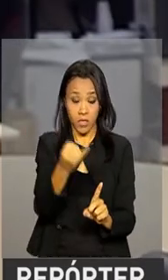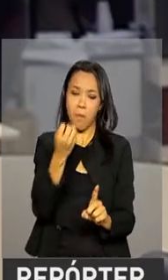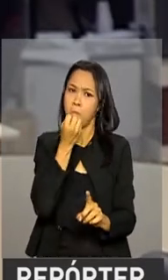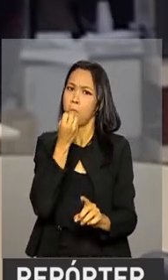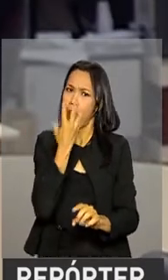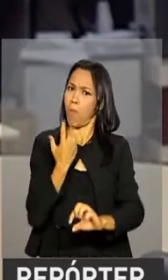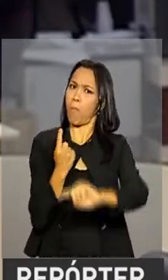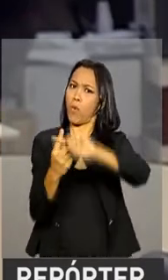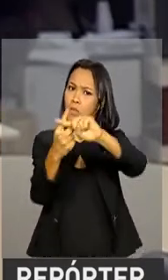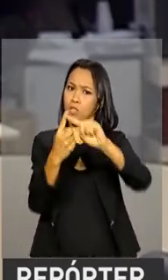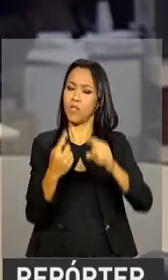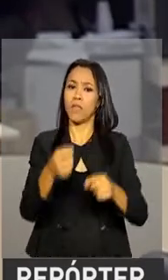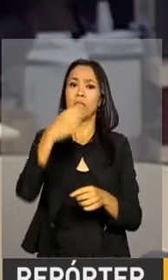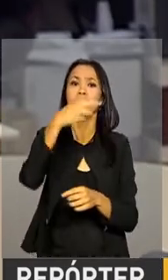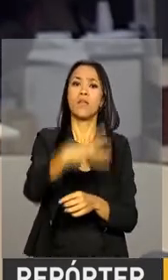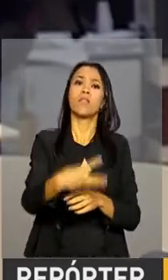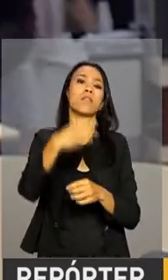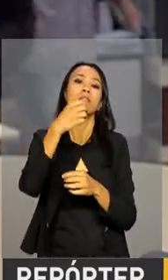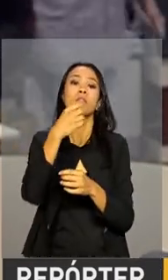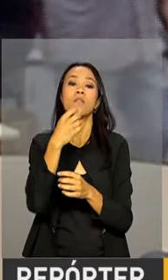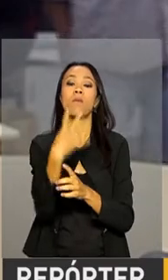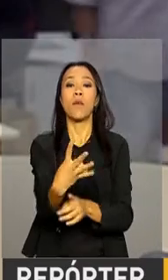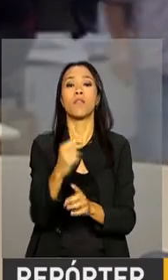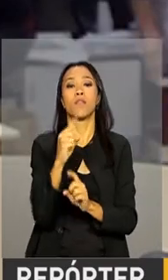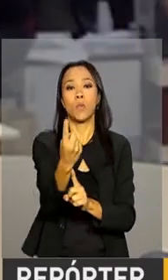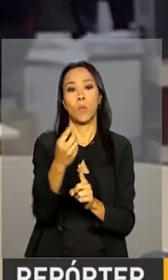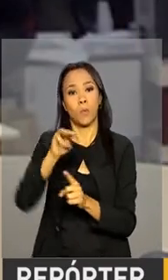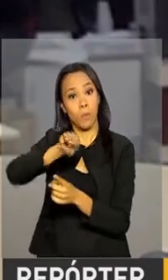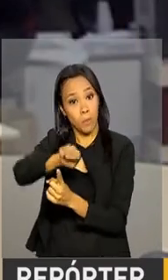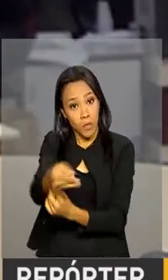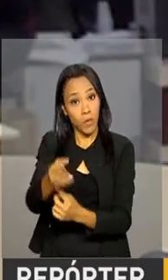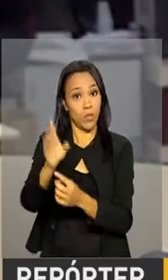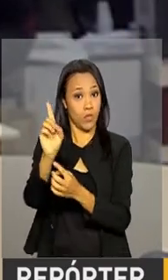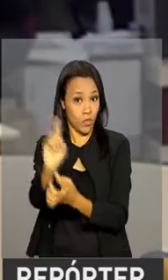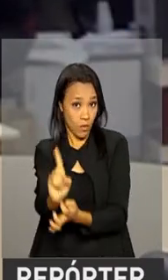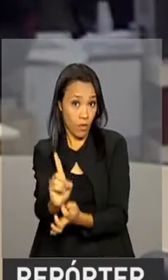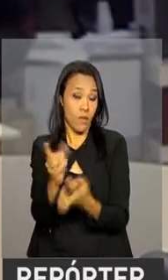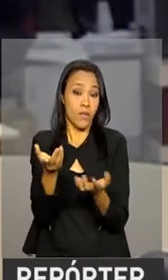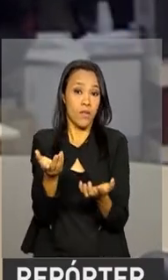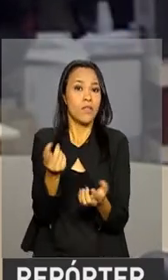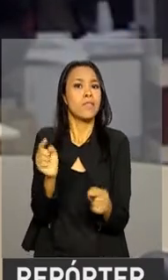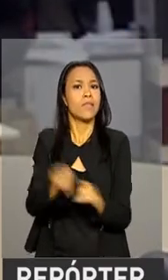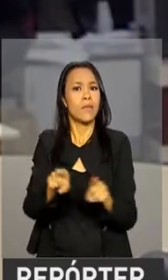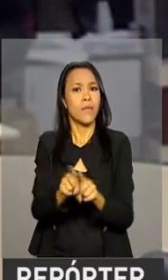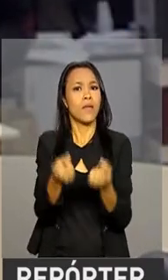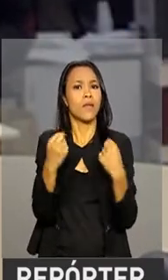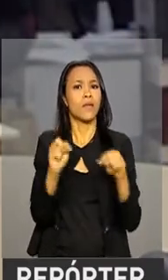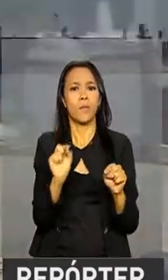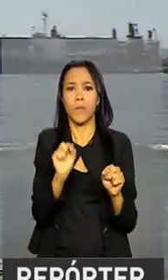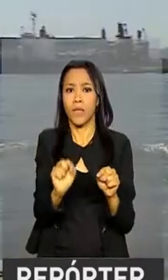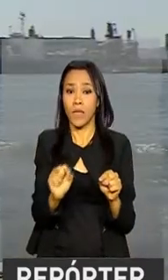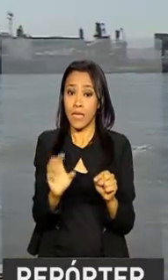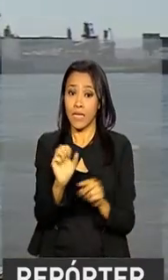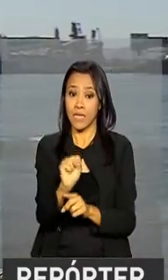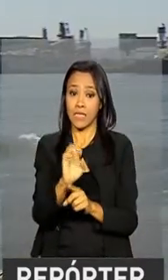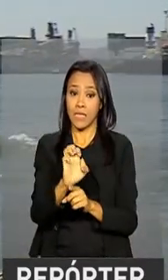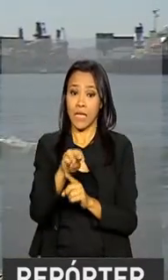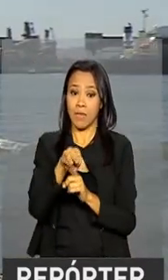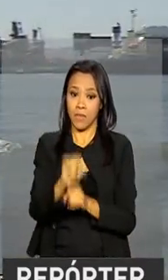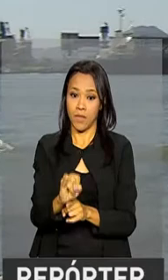positivo em 341 milhões de dólares destaque para o aumento nas vendas de produtos semimanufaturados